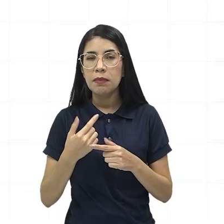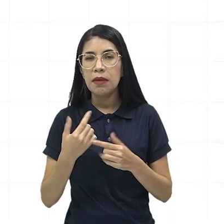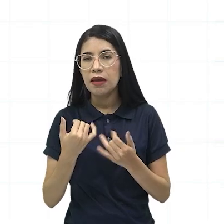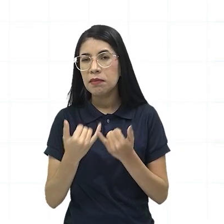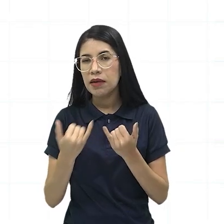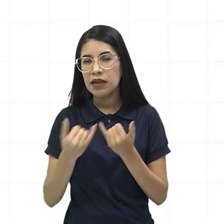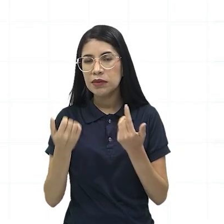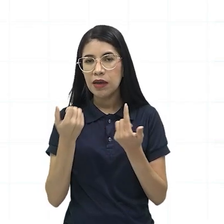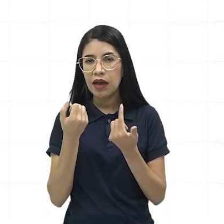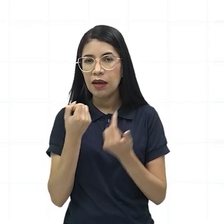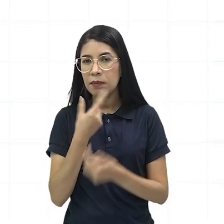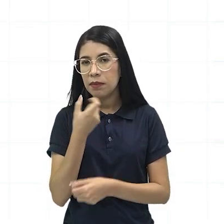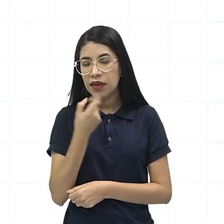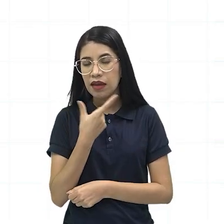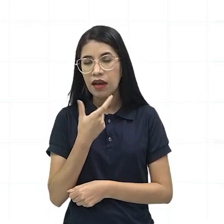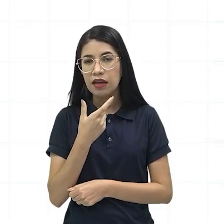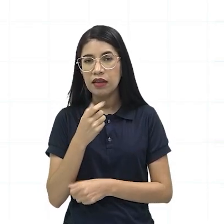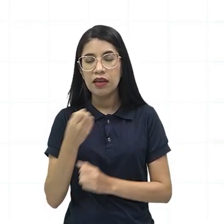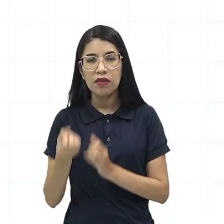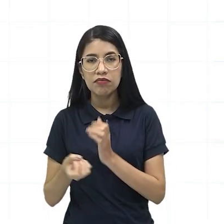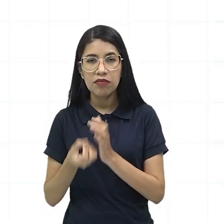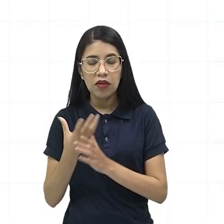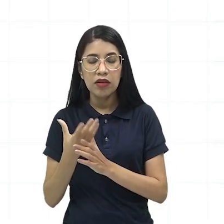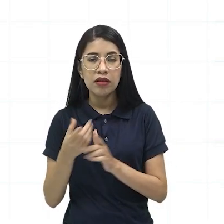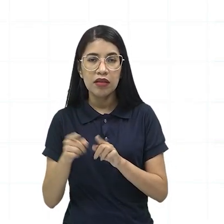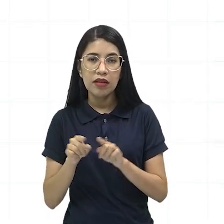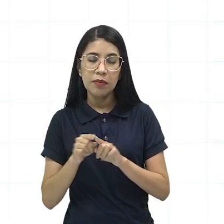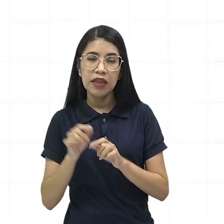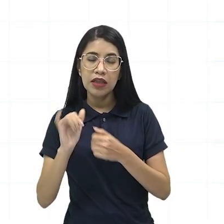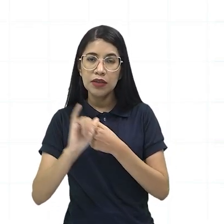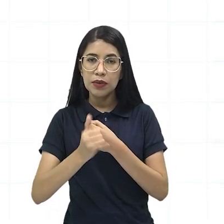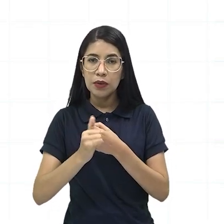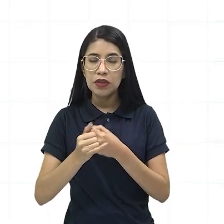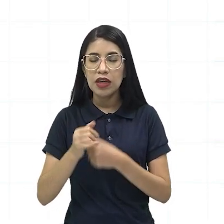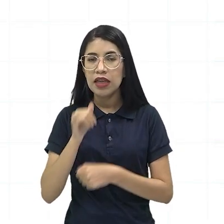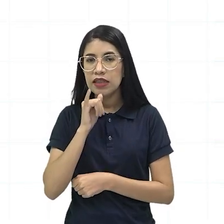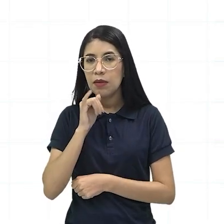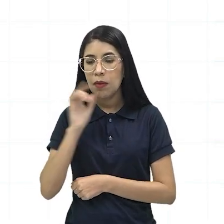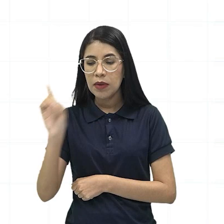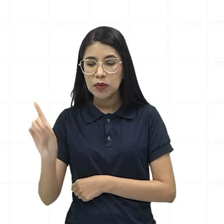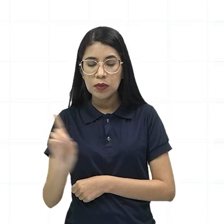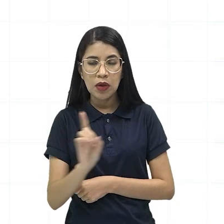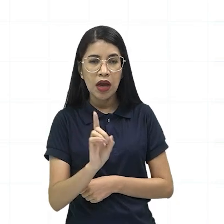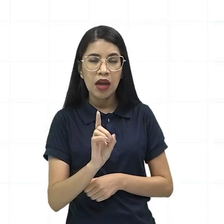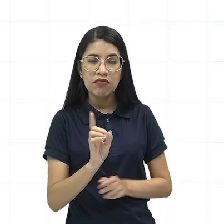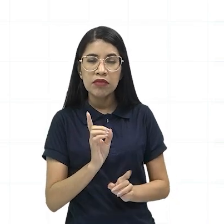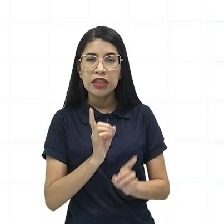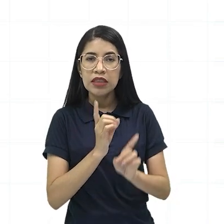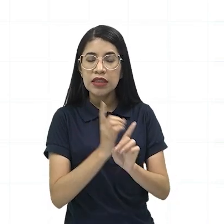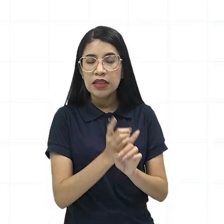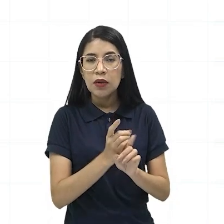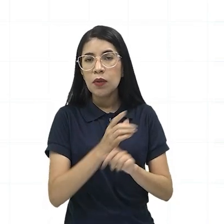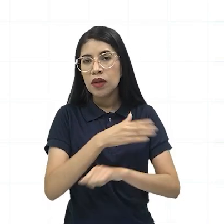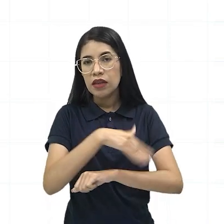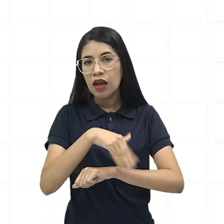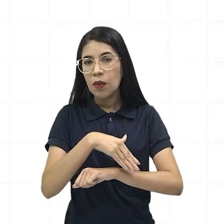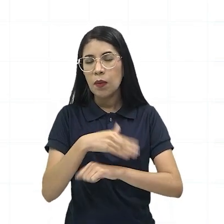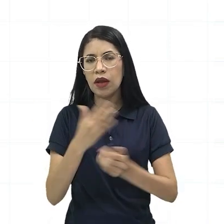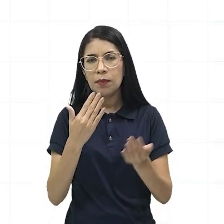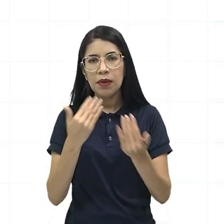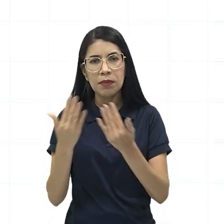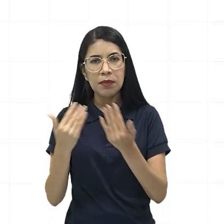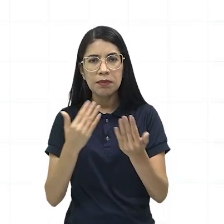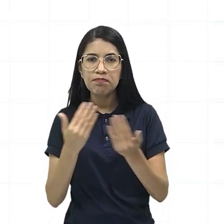piadas, de certa forma, originam das crônicas. Uma conversa, as pessoas chegam no bar, ou então se encontram na rua, tem algum diálogo